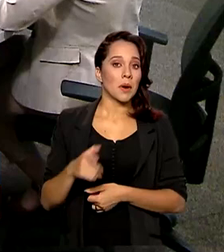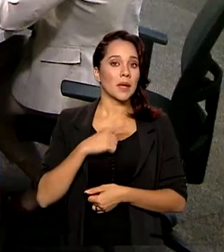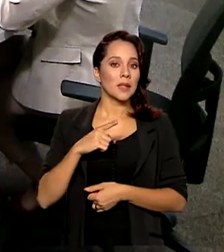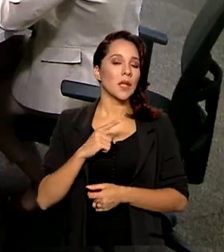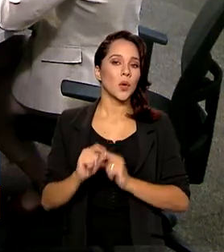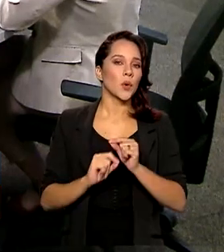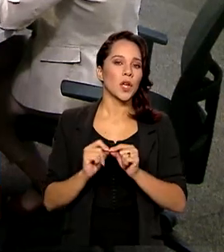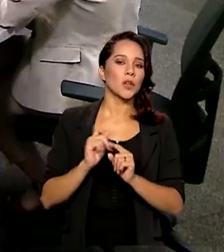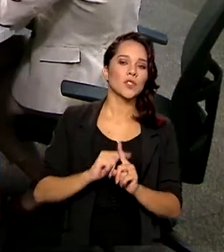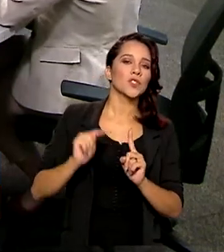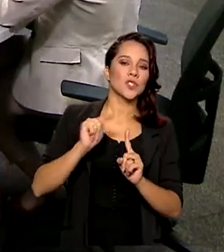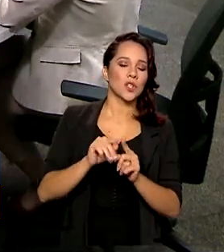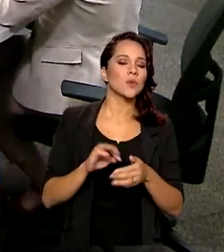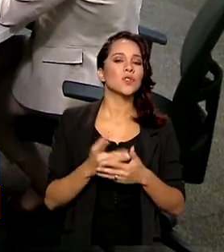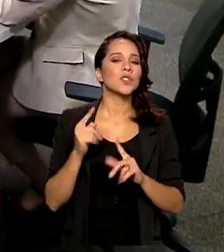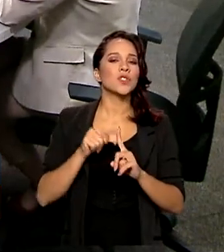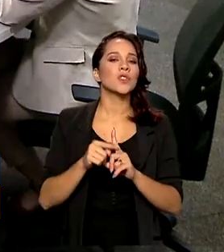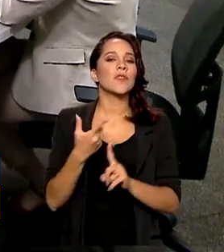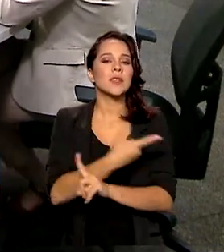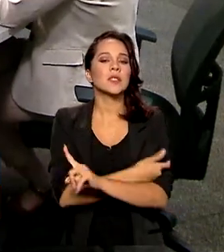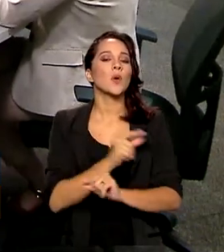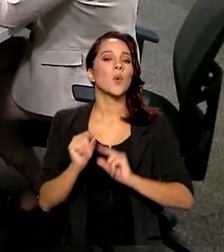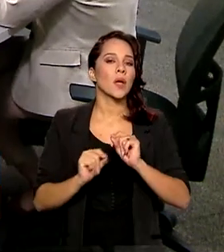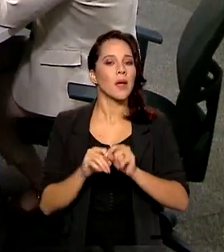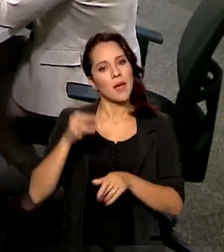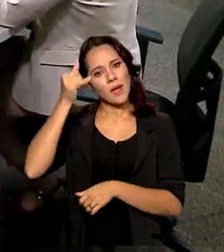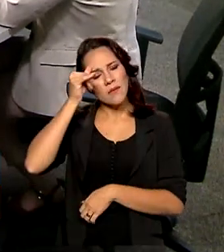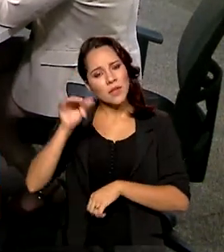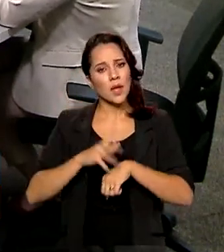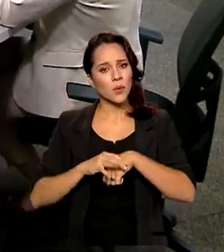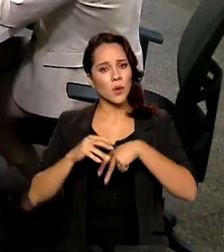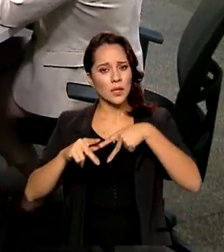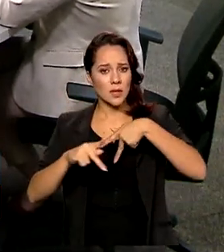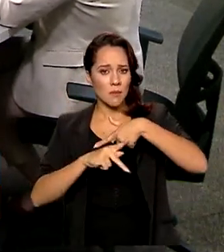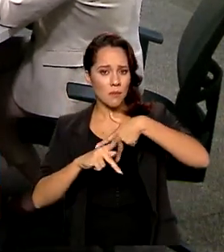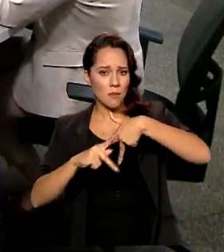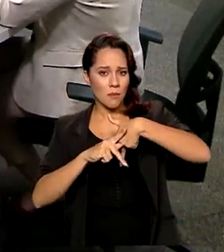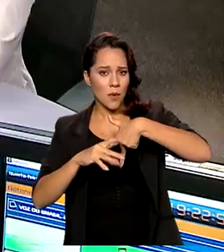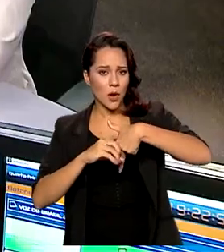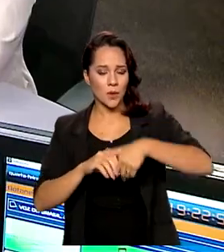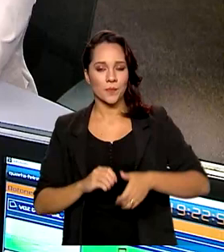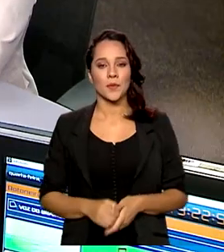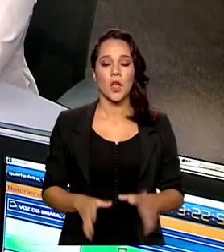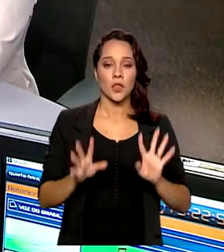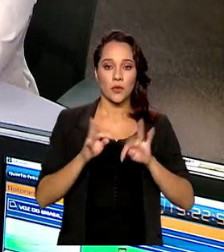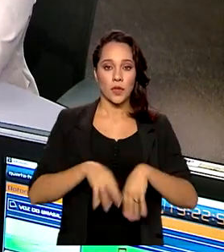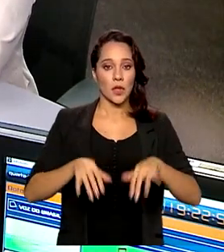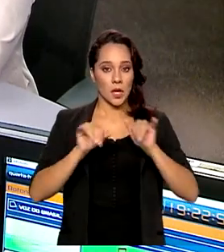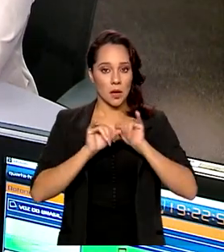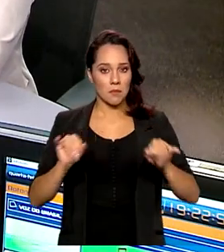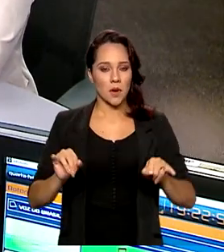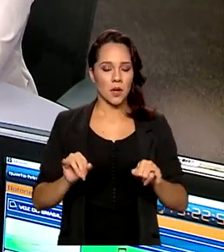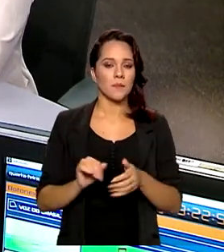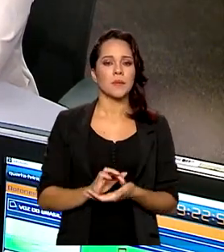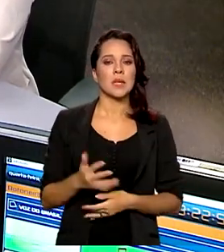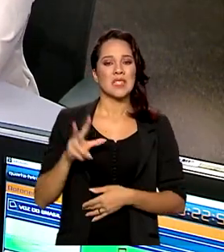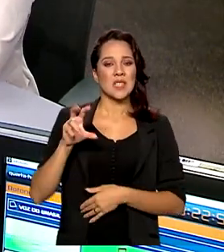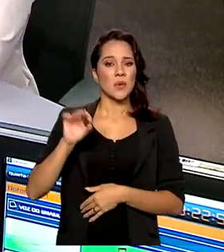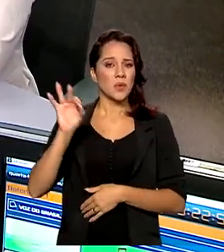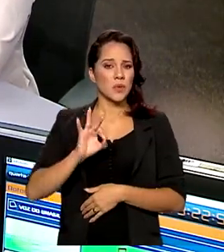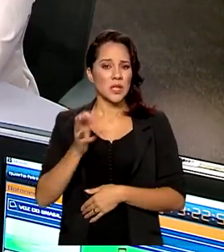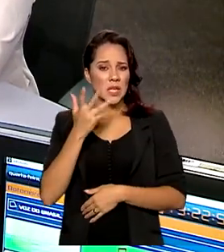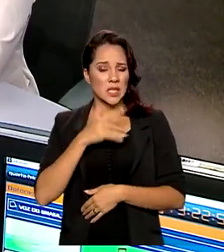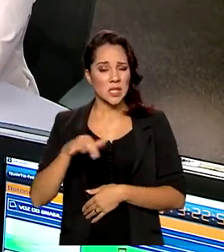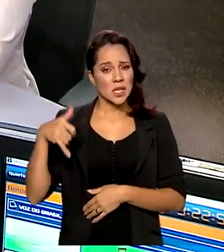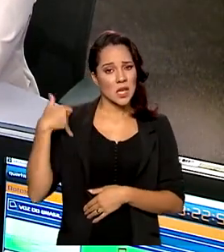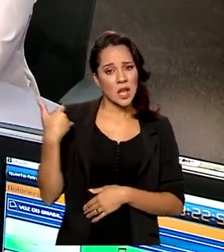seu destino. Qual o destino dessas vacinas? Evitar polio. Ao final da campanha, pouco menos da metade das crianças